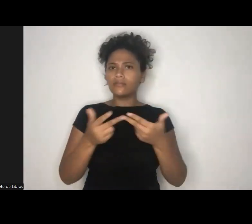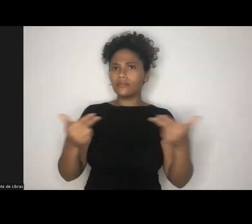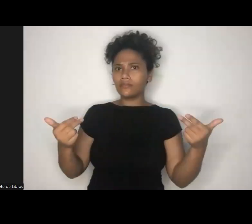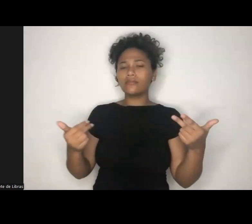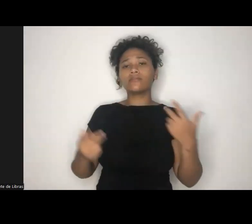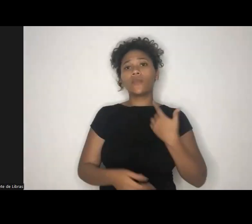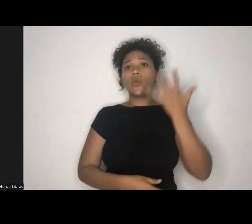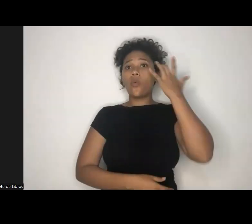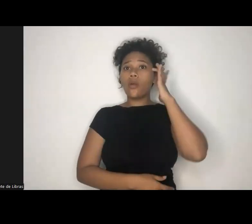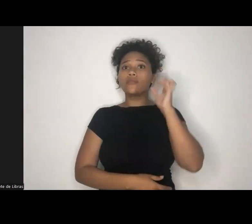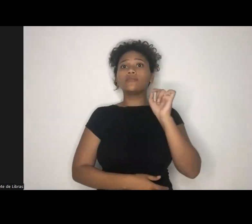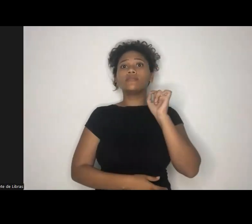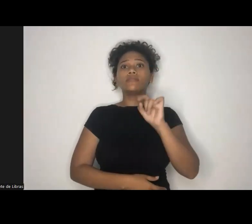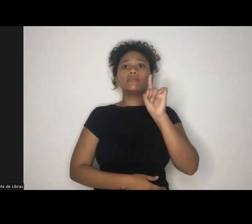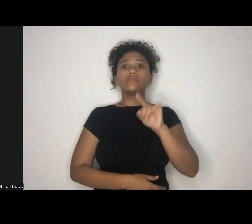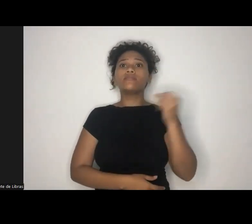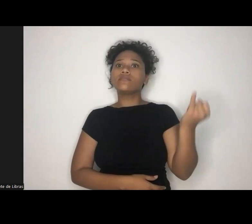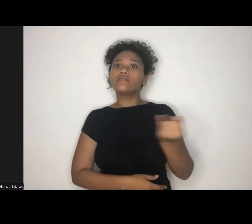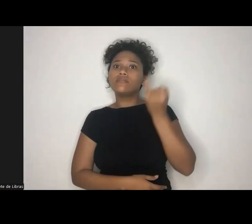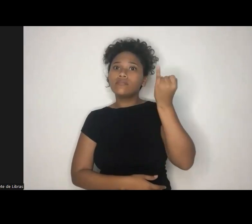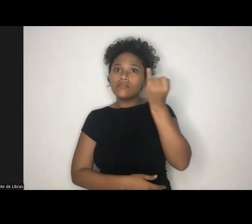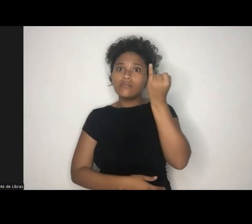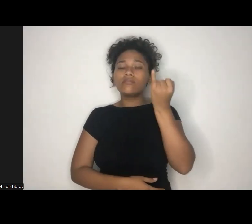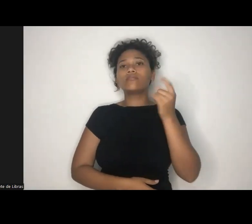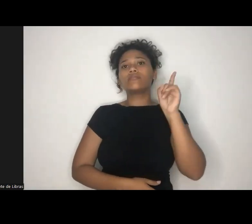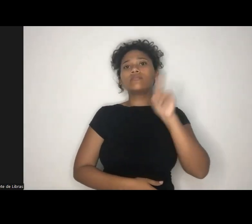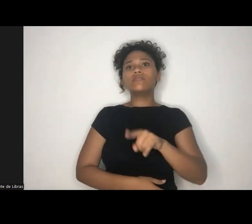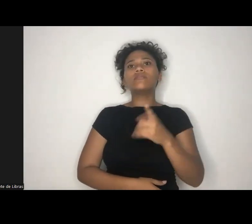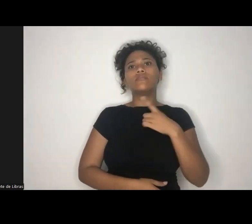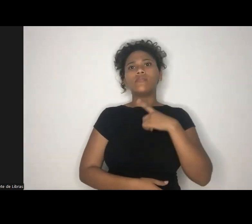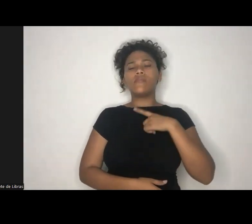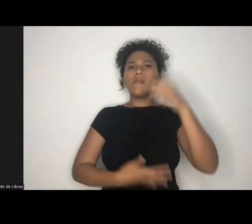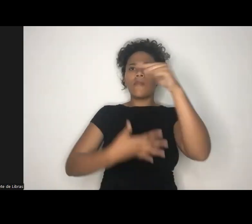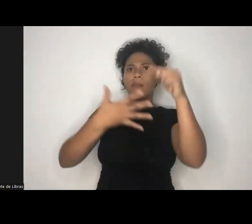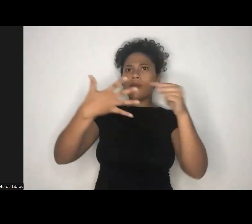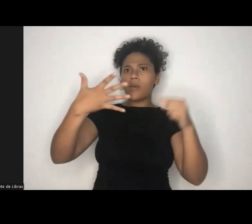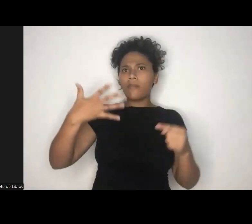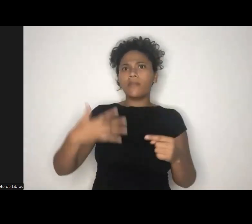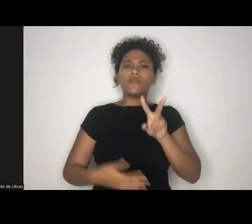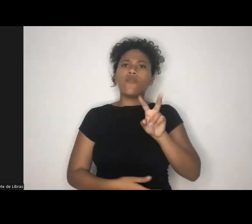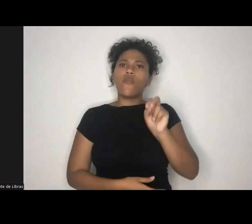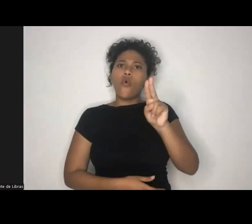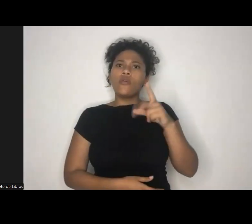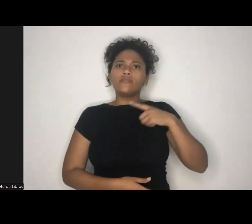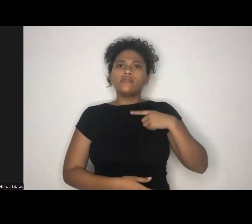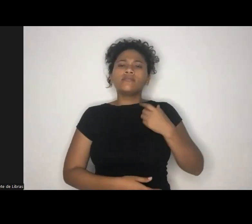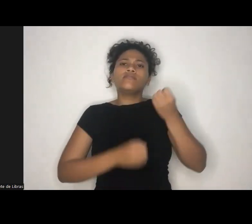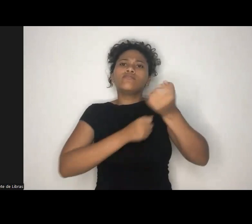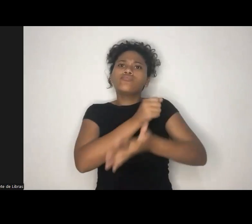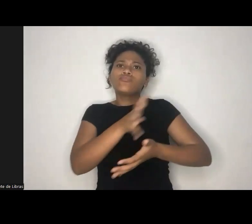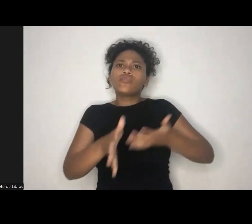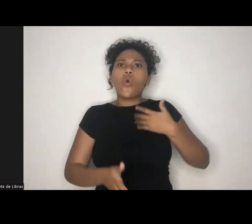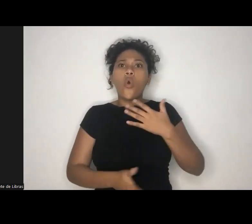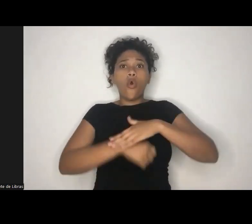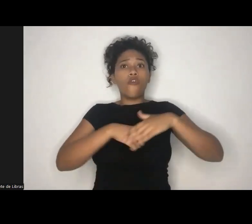que eu acho que foi essencial para nutrir algumas alguns elementos que eu vou estar trazendo aqui para gente conversar